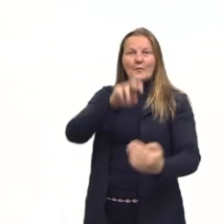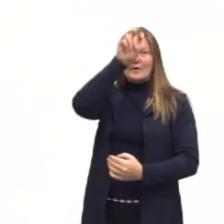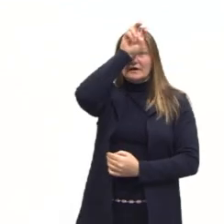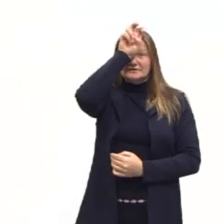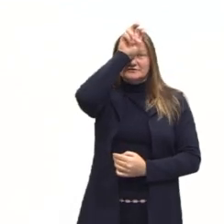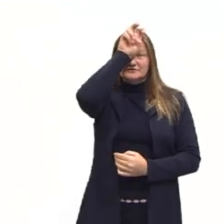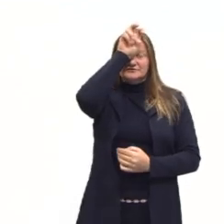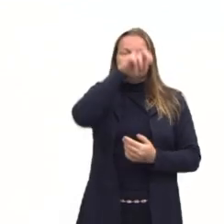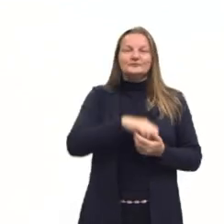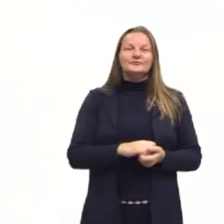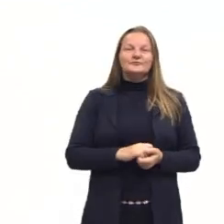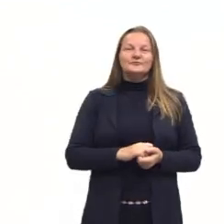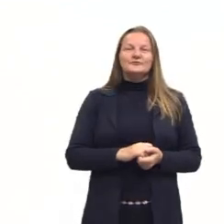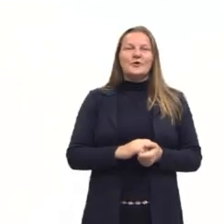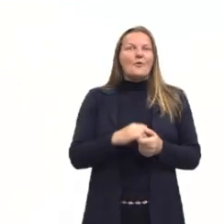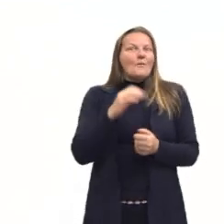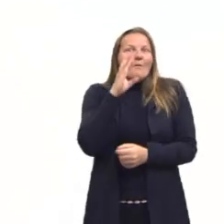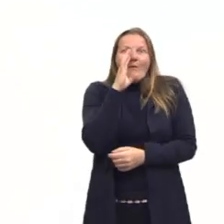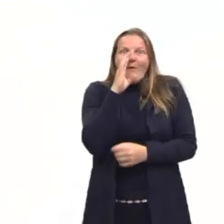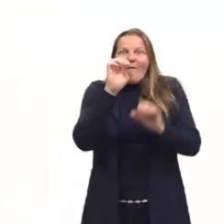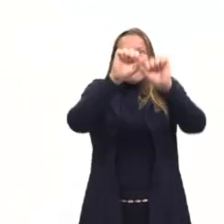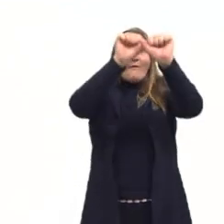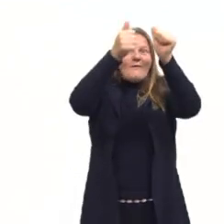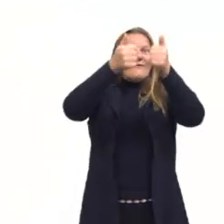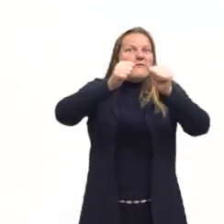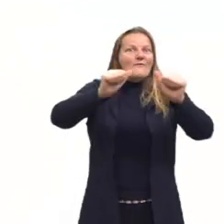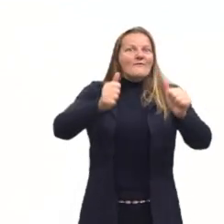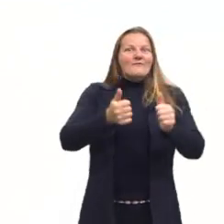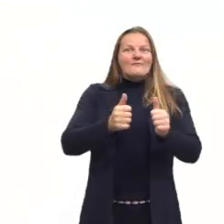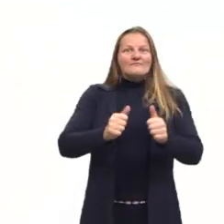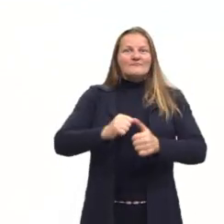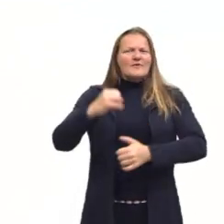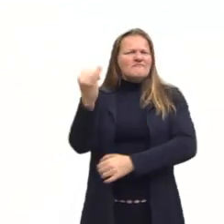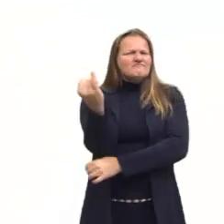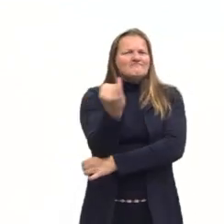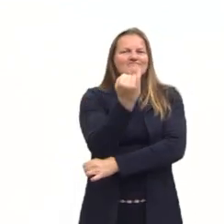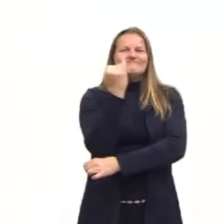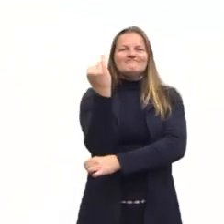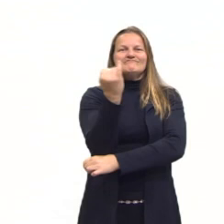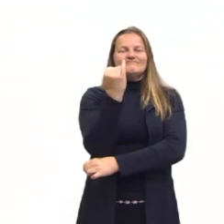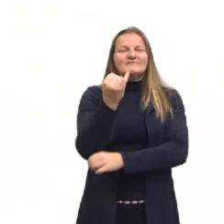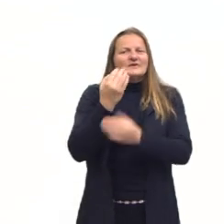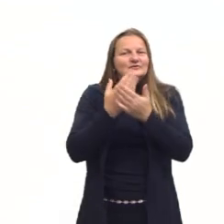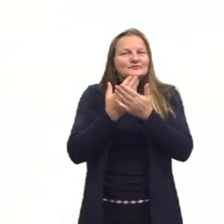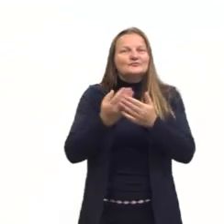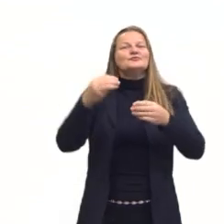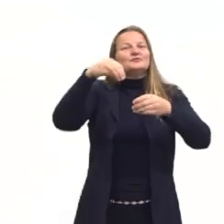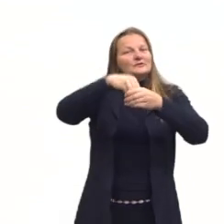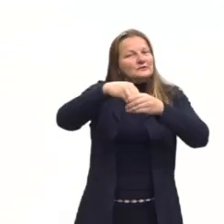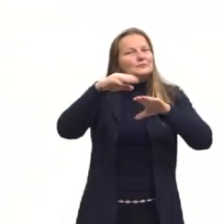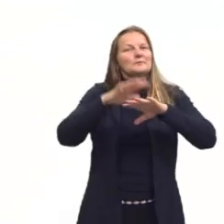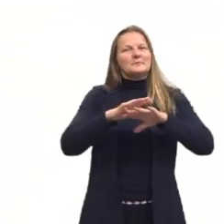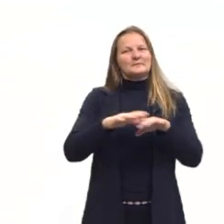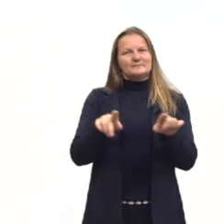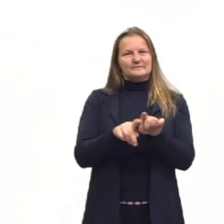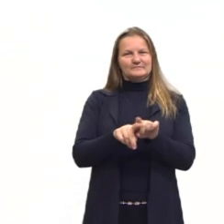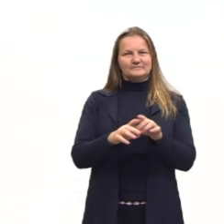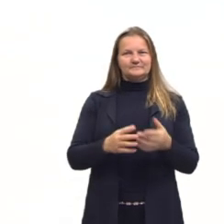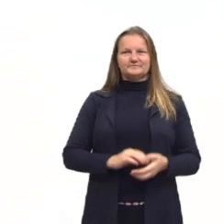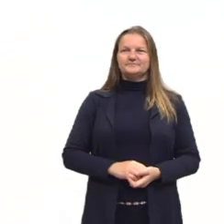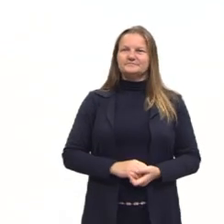Egito que são ali monumentos muito importantes que fazem parte dos estudos da matemática